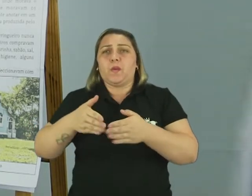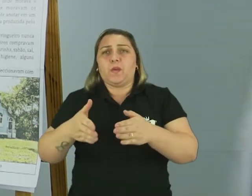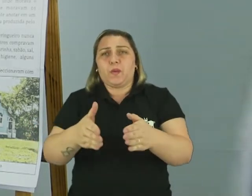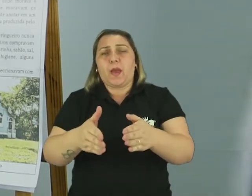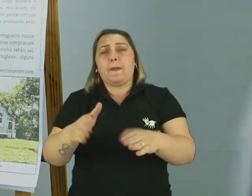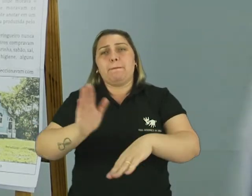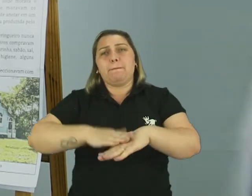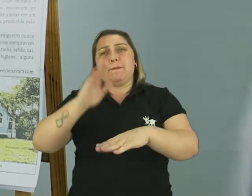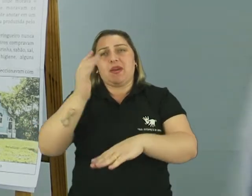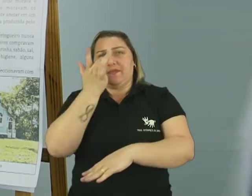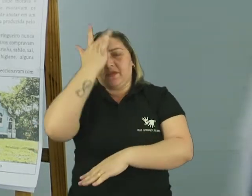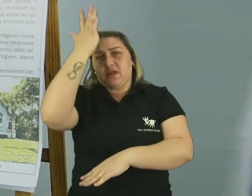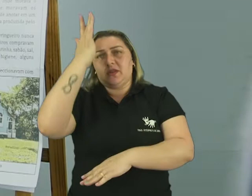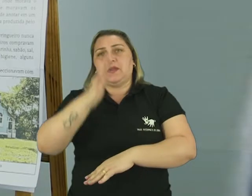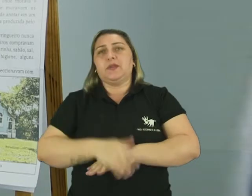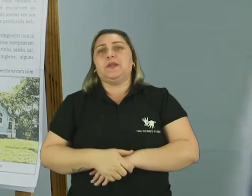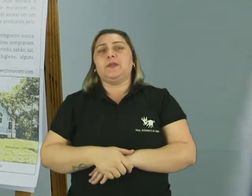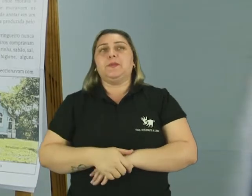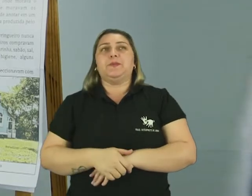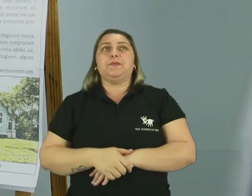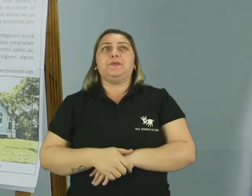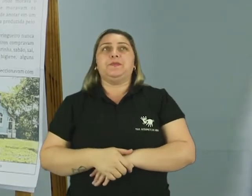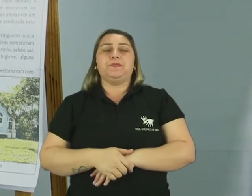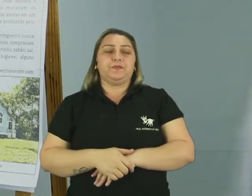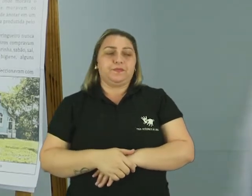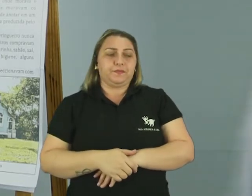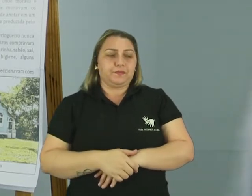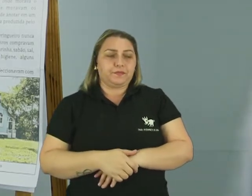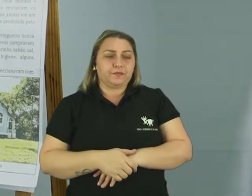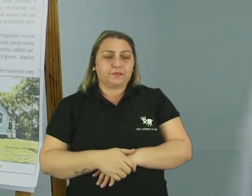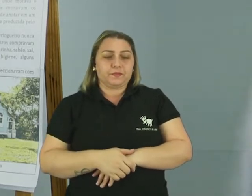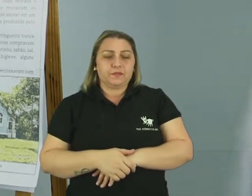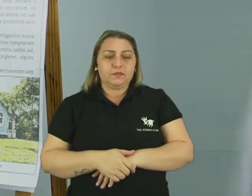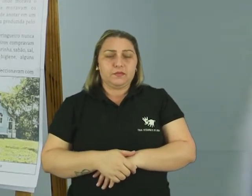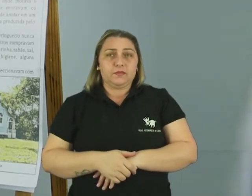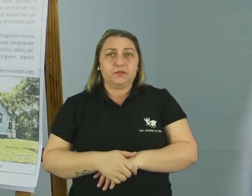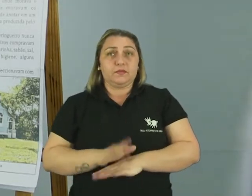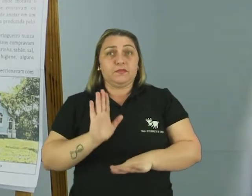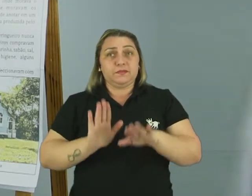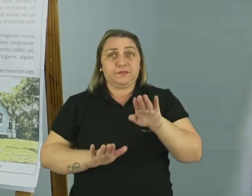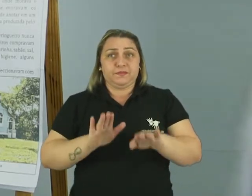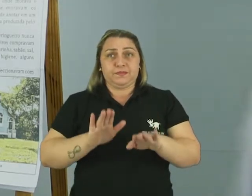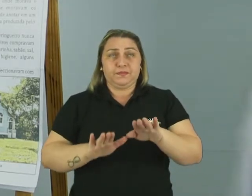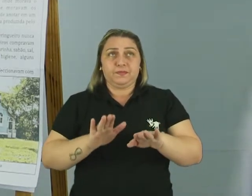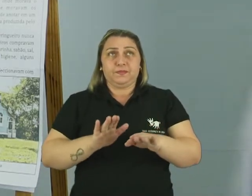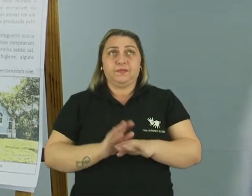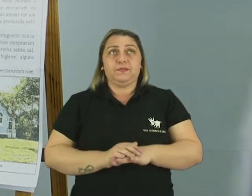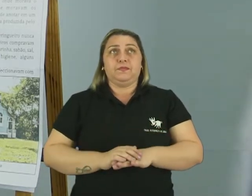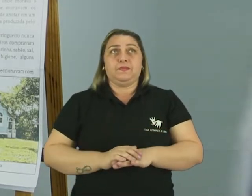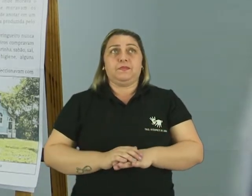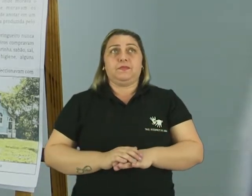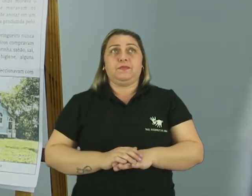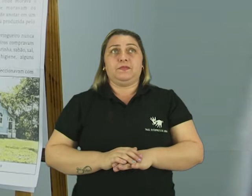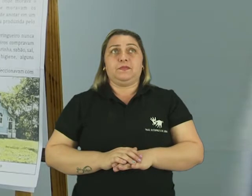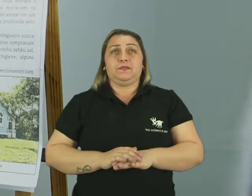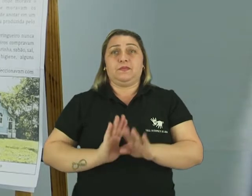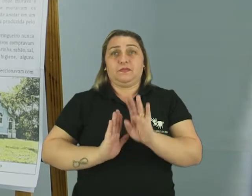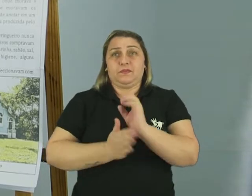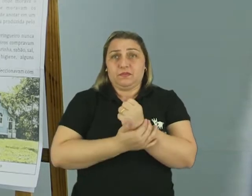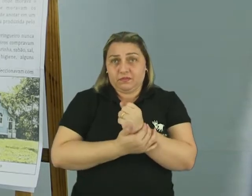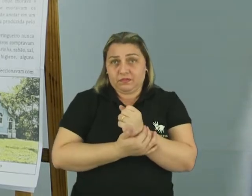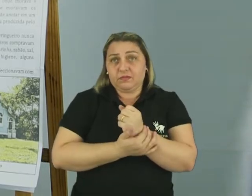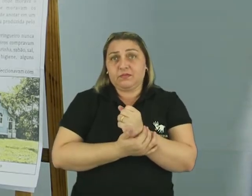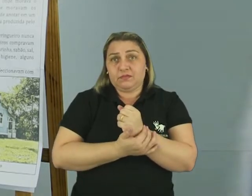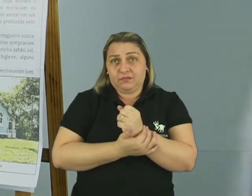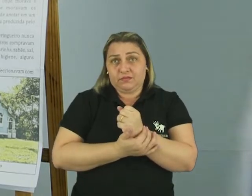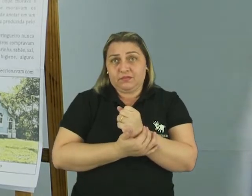algo mais prático ali. Era algo mais prático e muitas vezes era algumas coisas clandestinamente. O que é